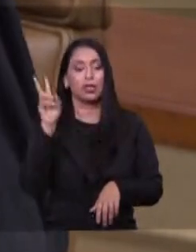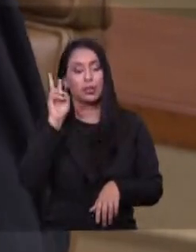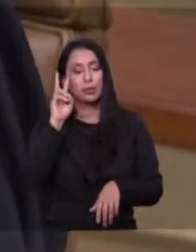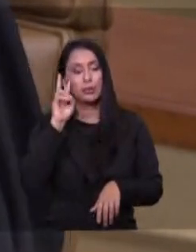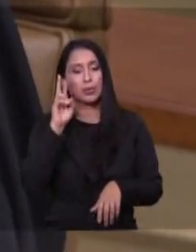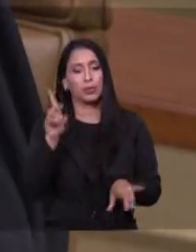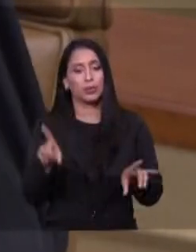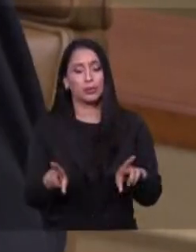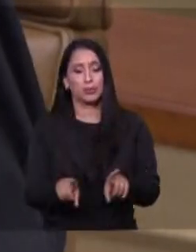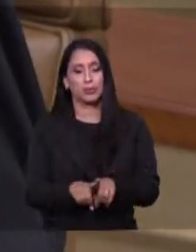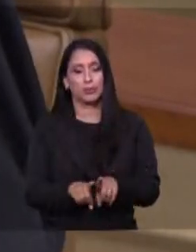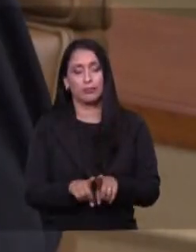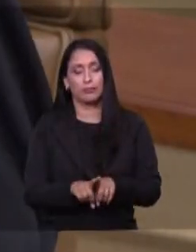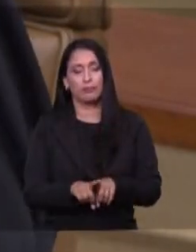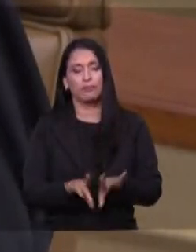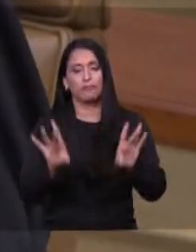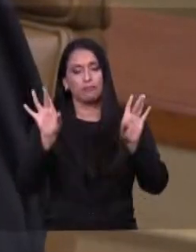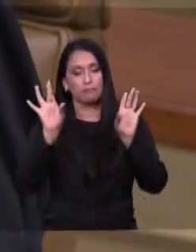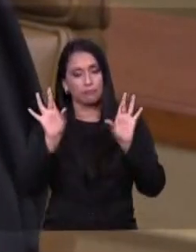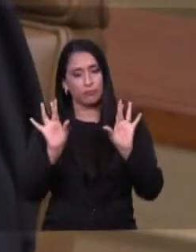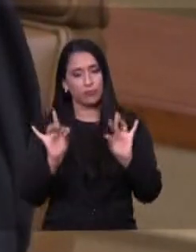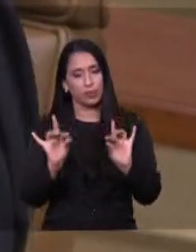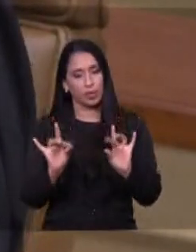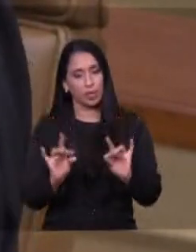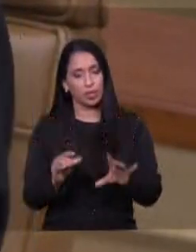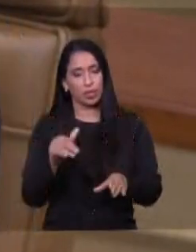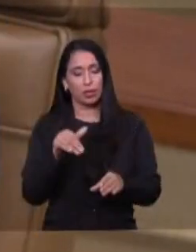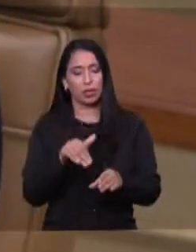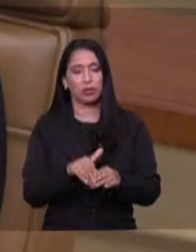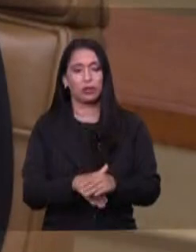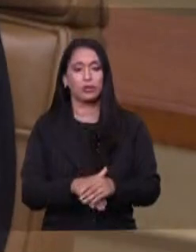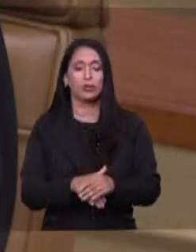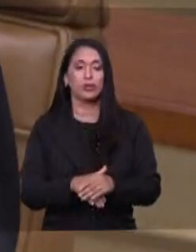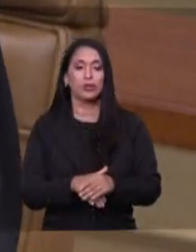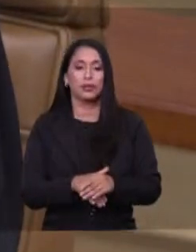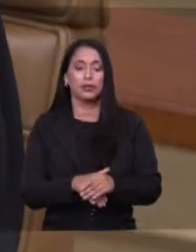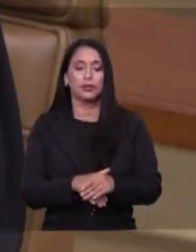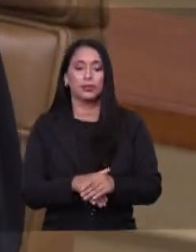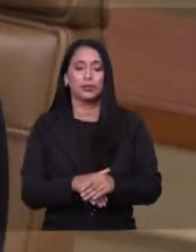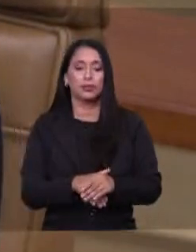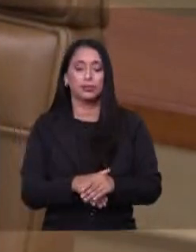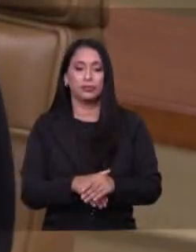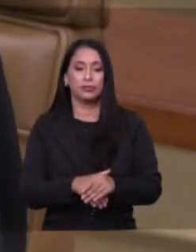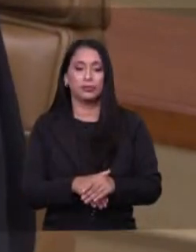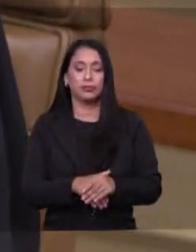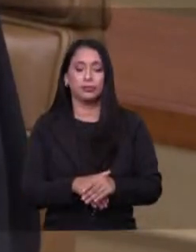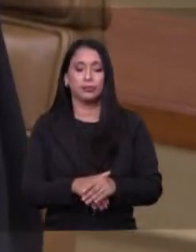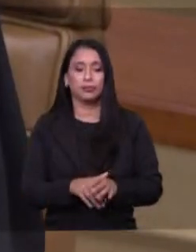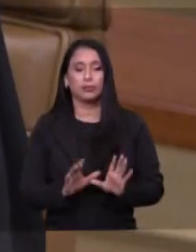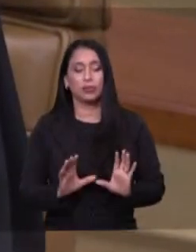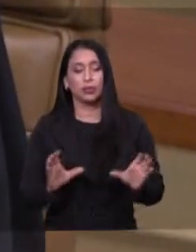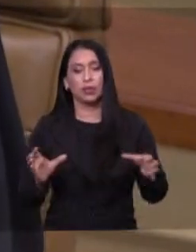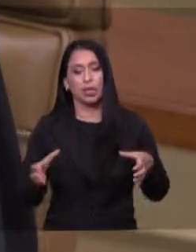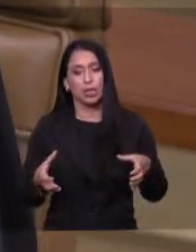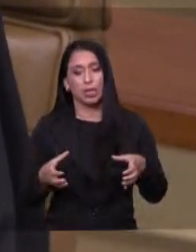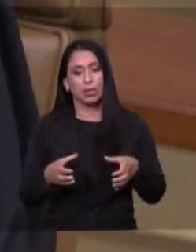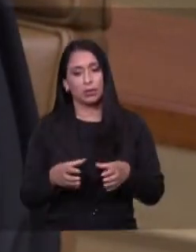lembrou isso no seu detalhado voto. Então, nesse sentido,